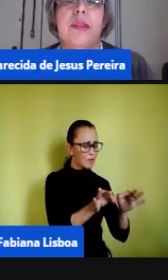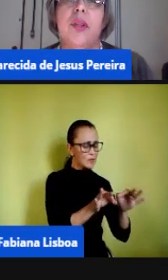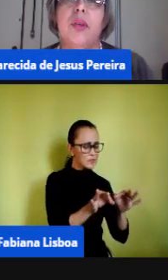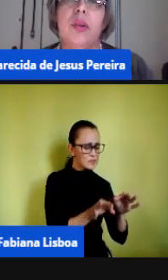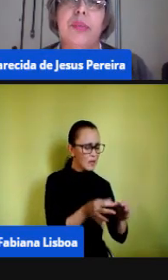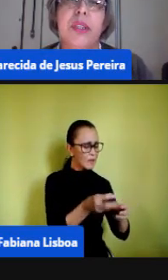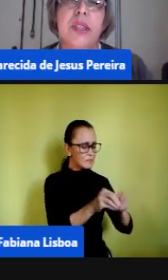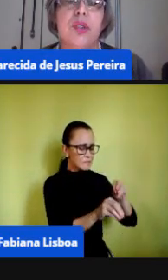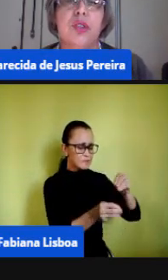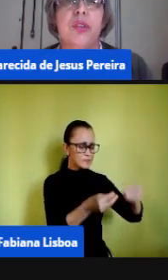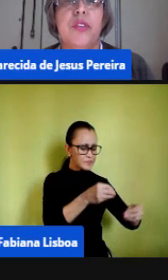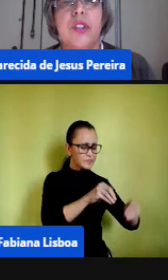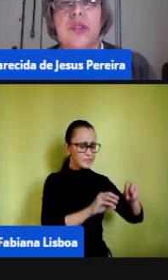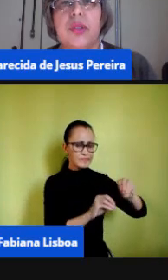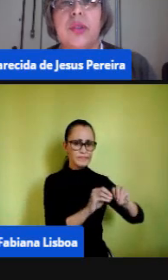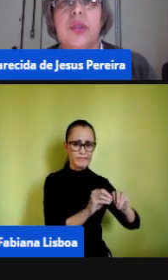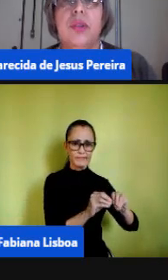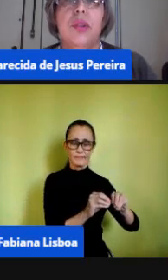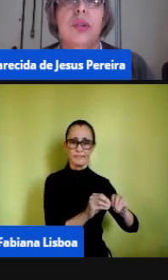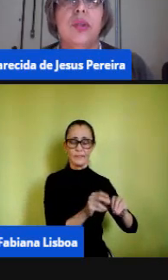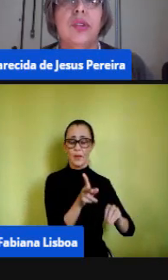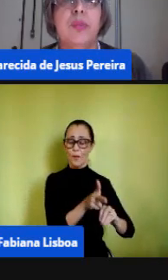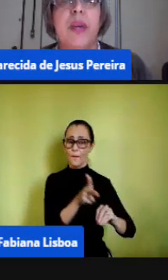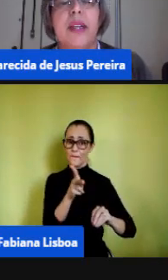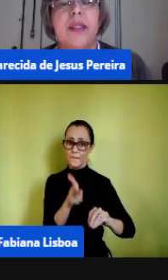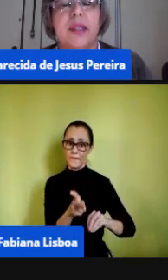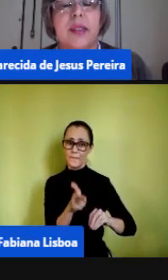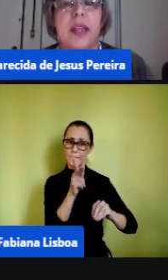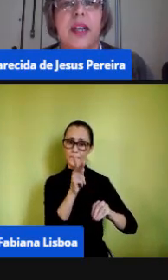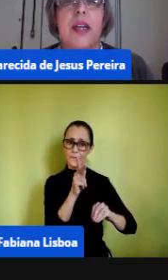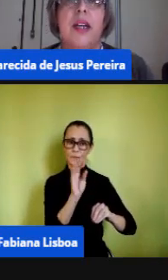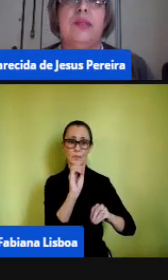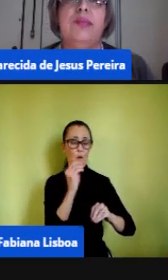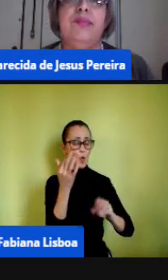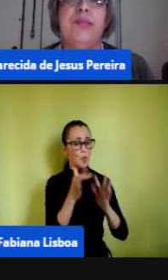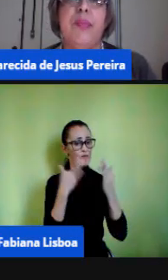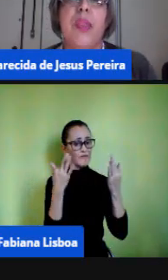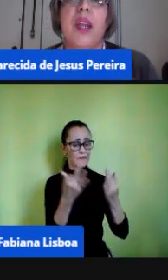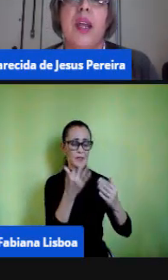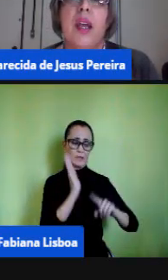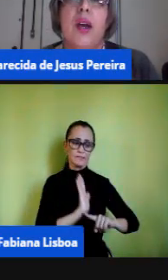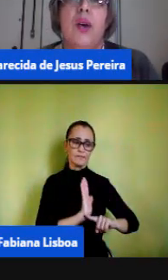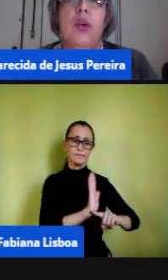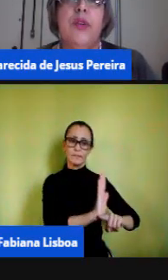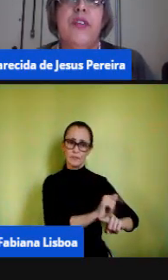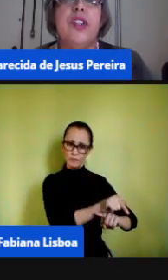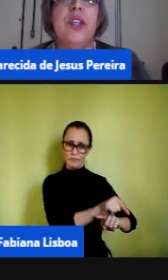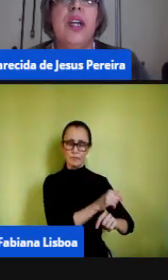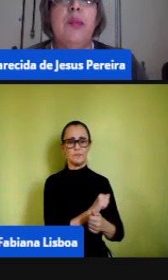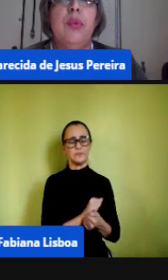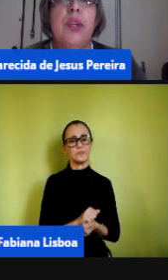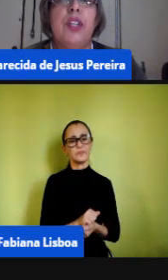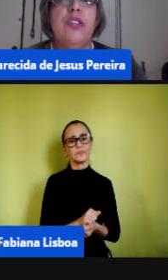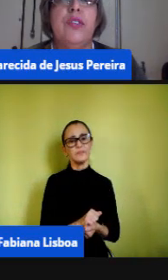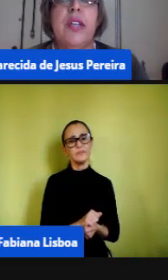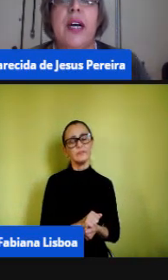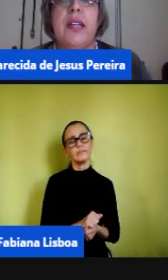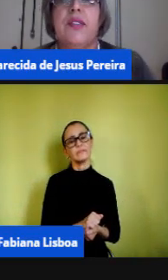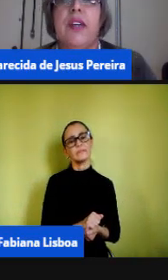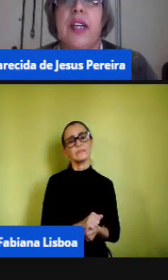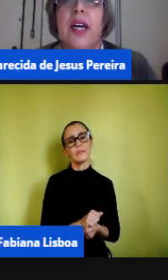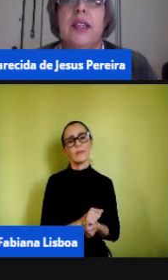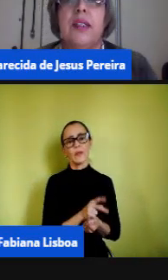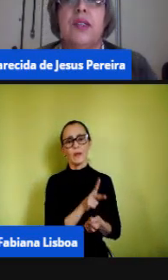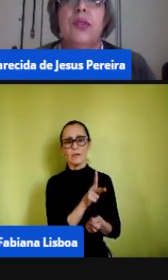tabuada, com a mediação do professor ou dos pais, é claro. O professor elabora